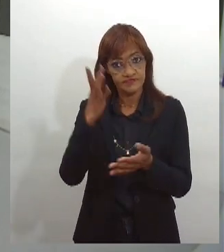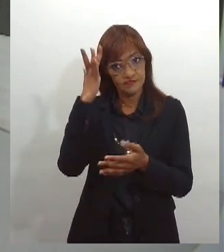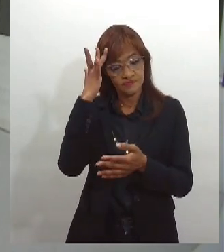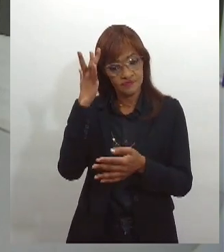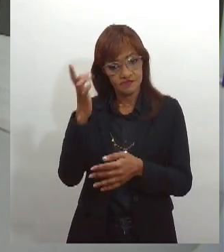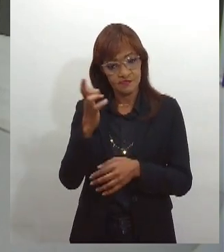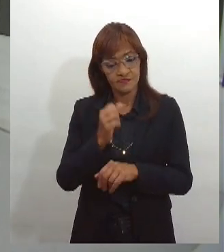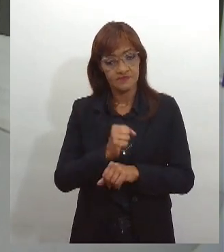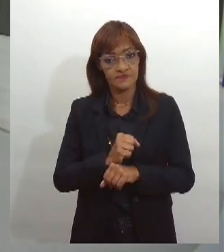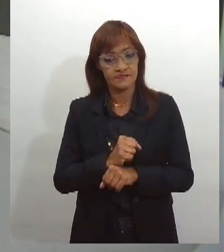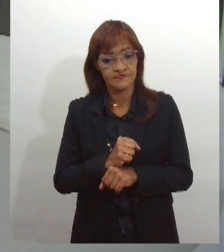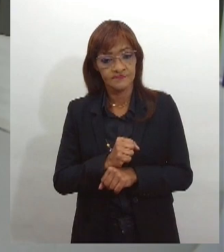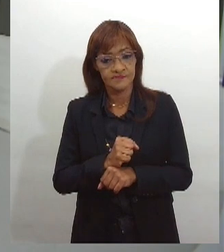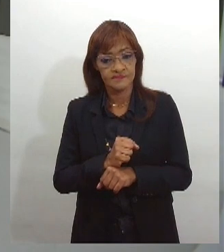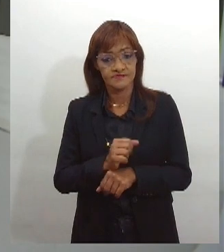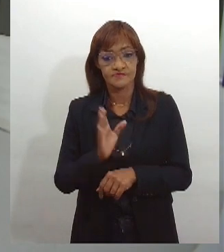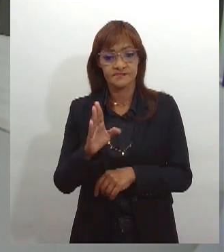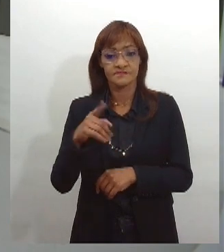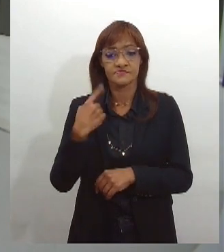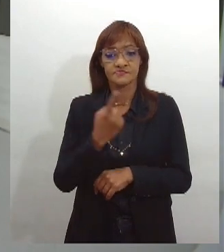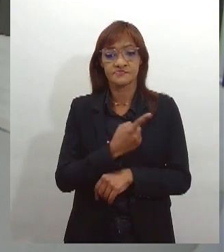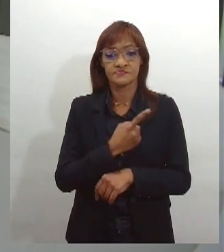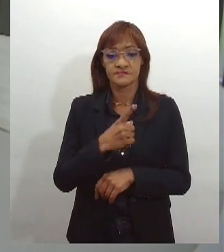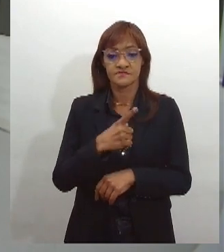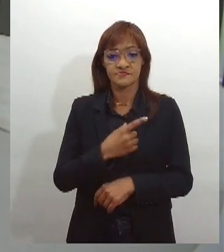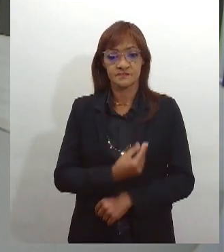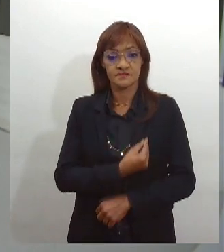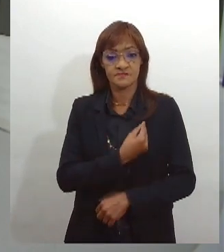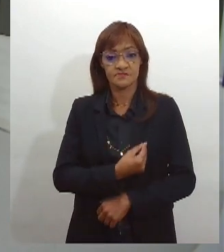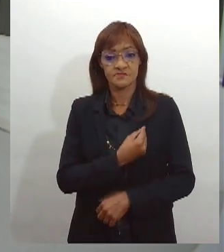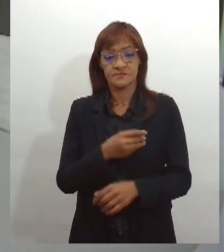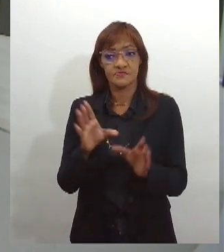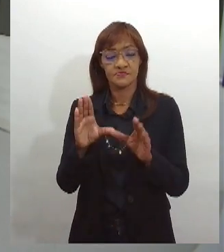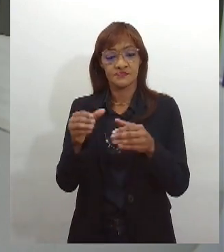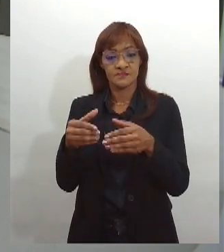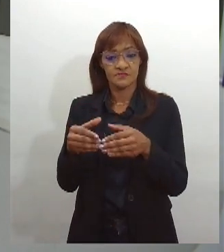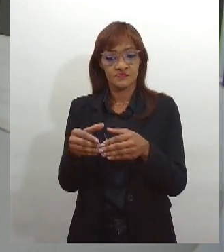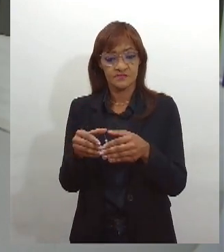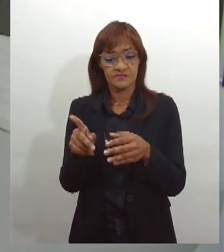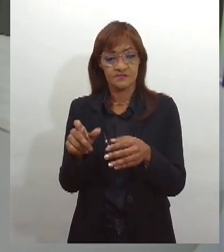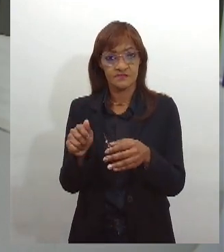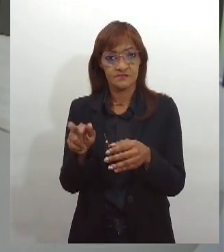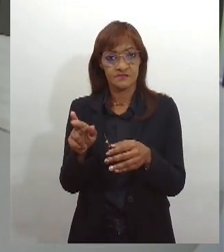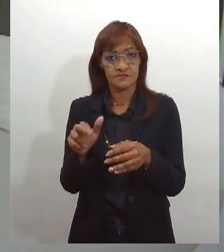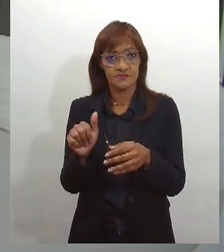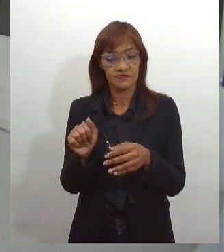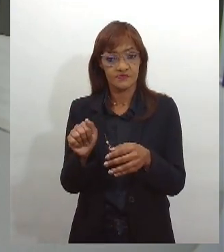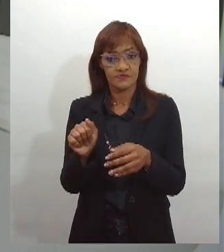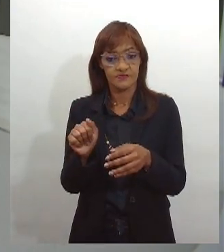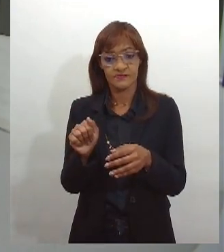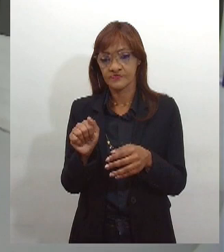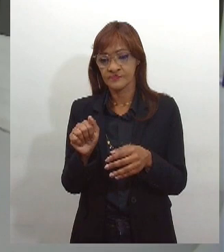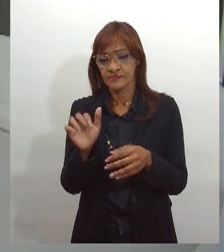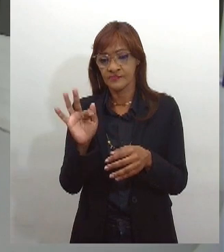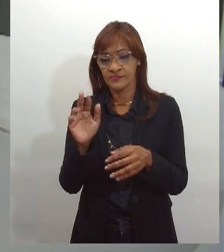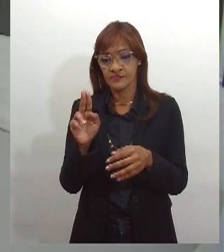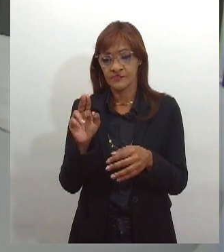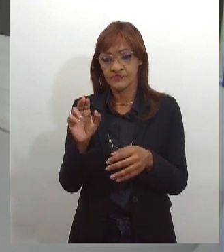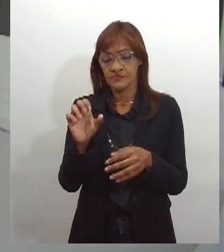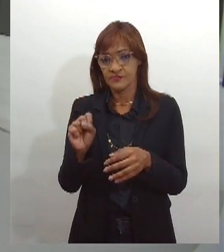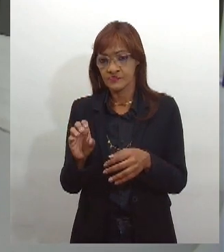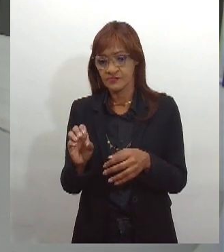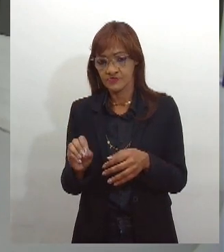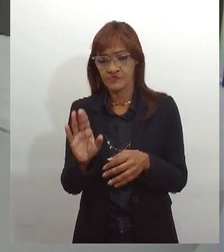Cultural, nós teremos a presença do grupo Parafusos de Lagarto, um grupo folclórico muito interessante, que foi inclusive premiado